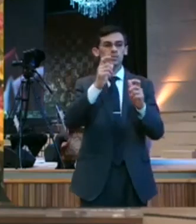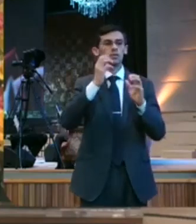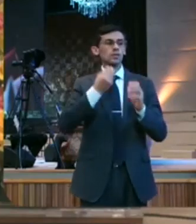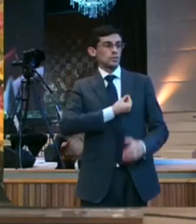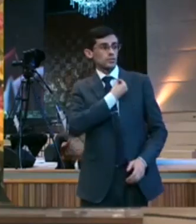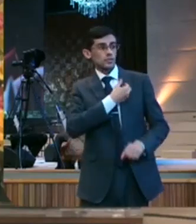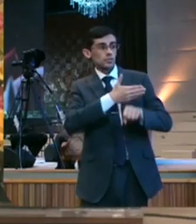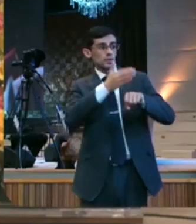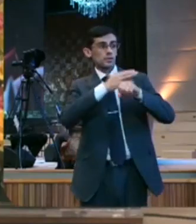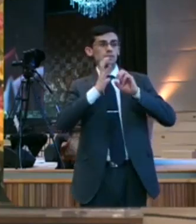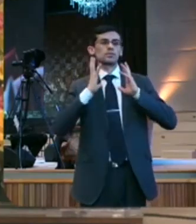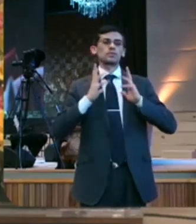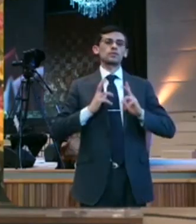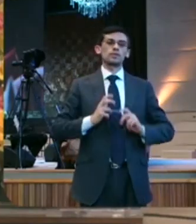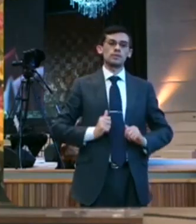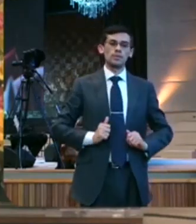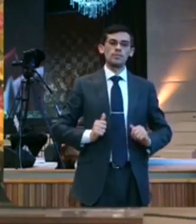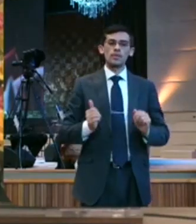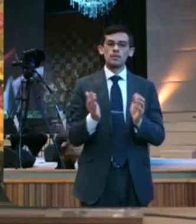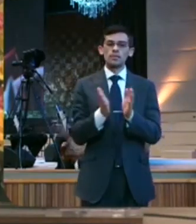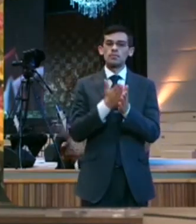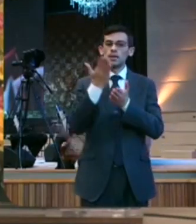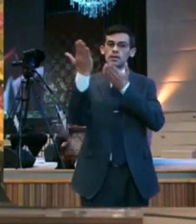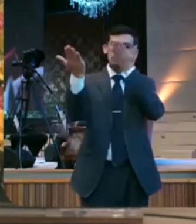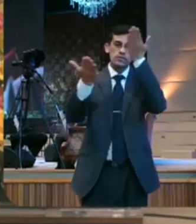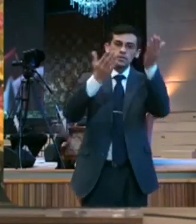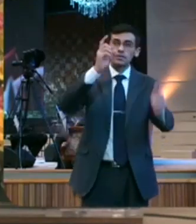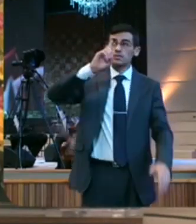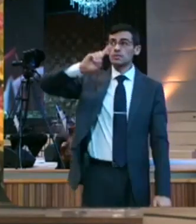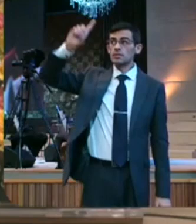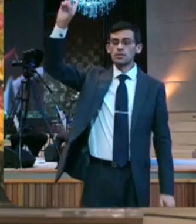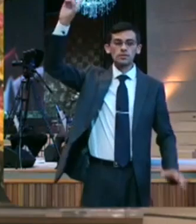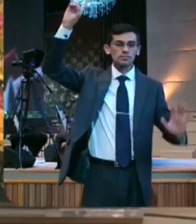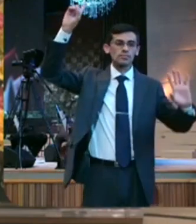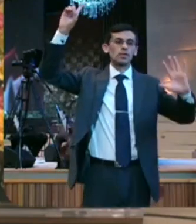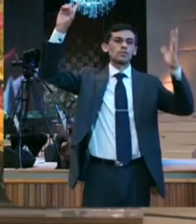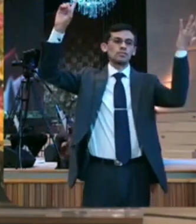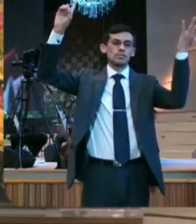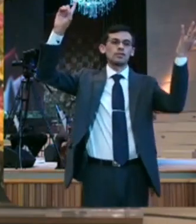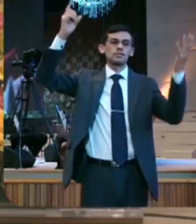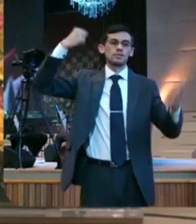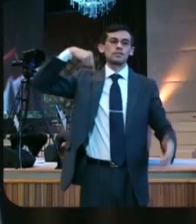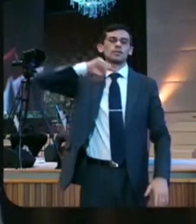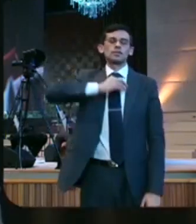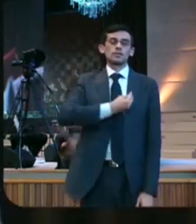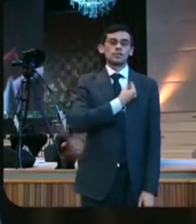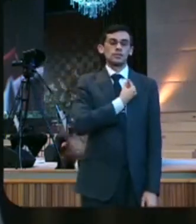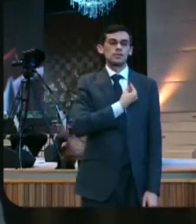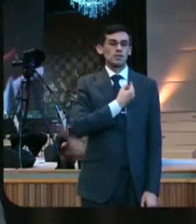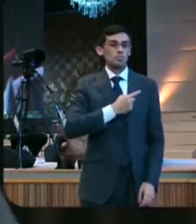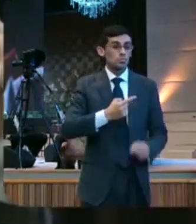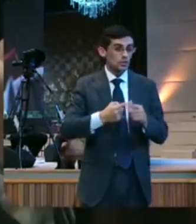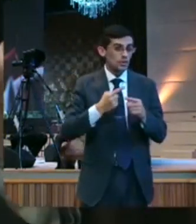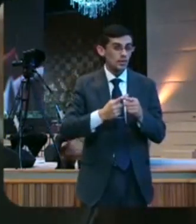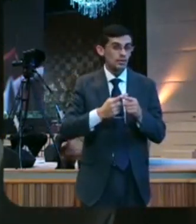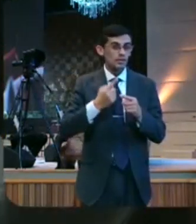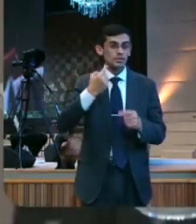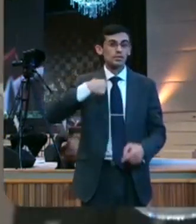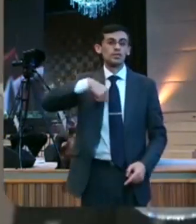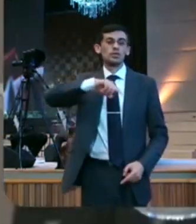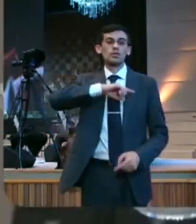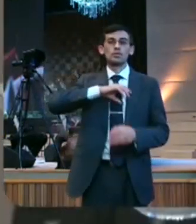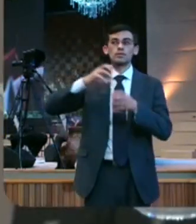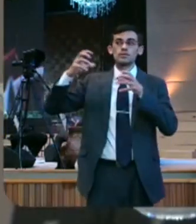santificação, maravilhas de Deus acontecem. Sabe por quê? Porque a gente confia